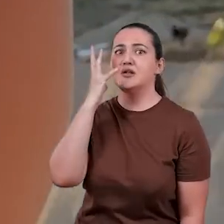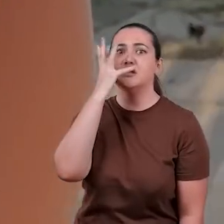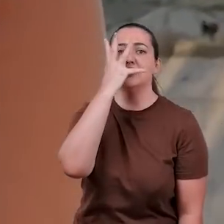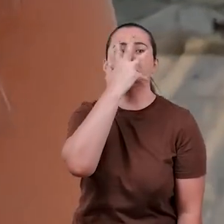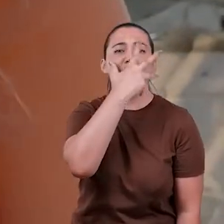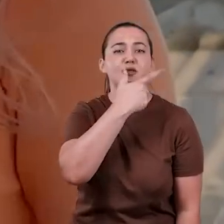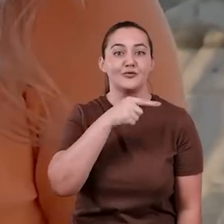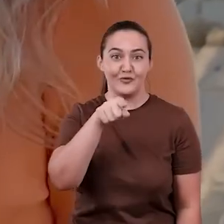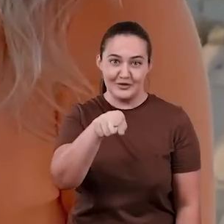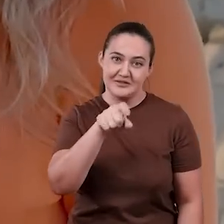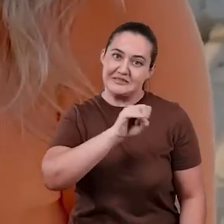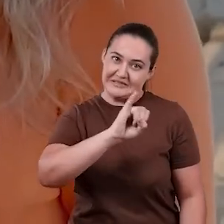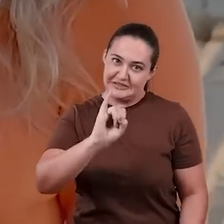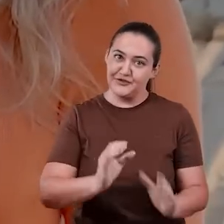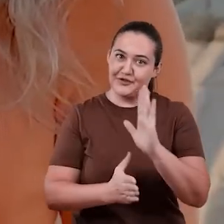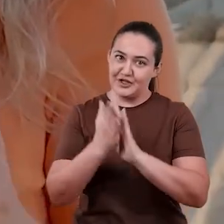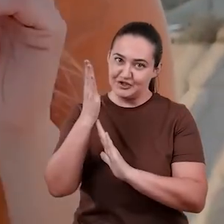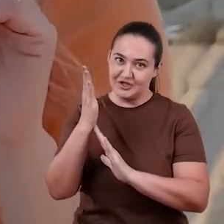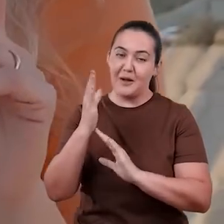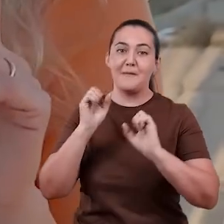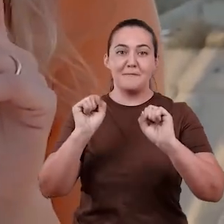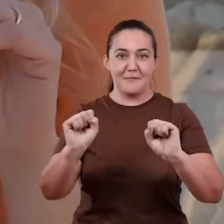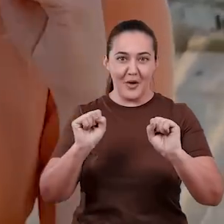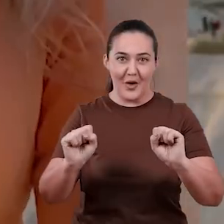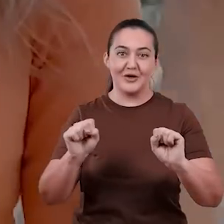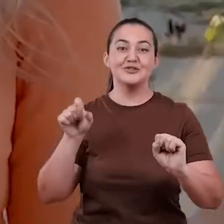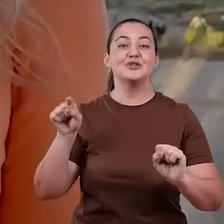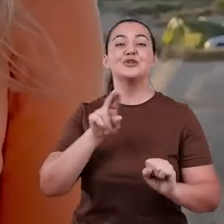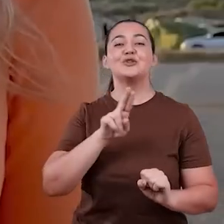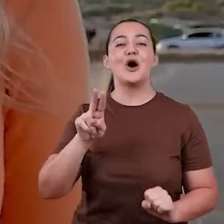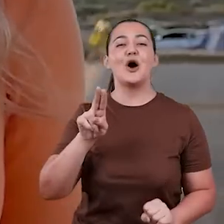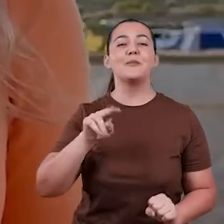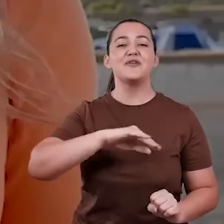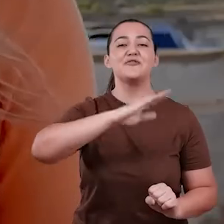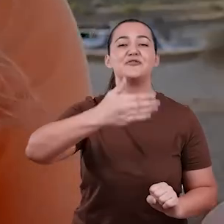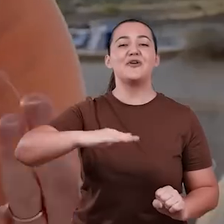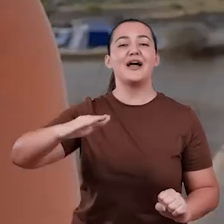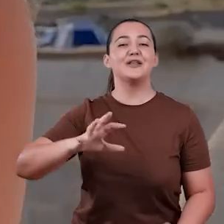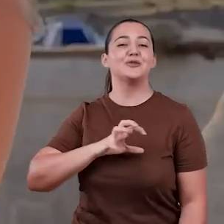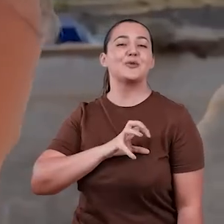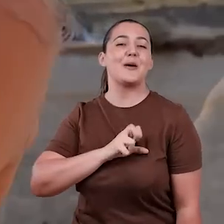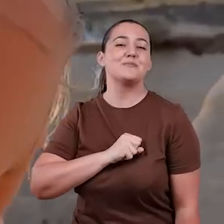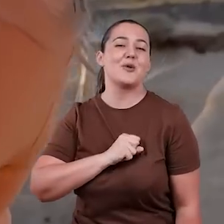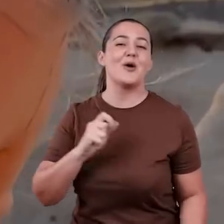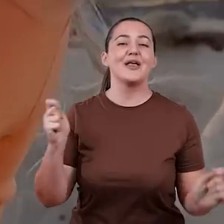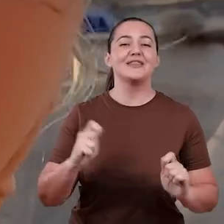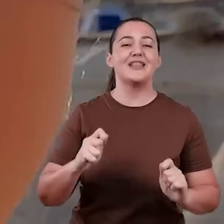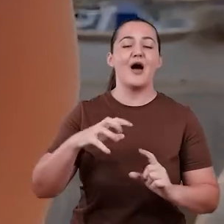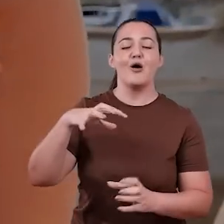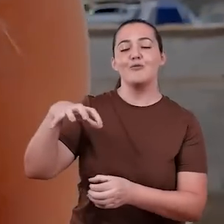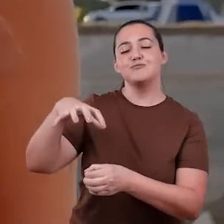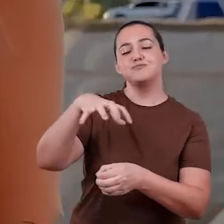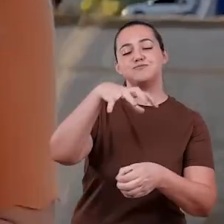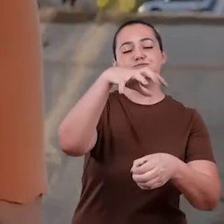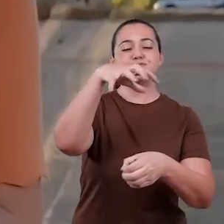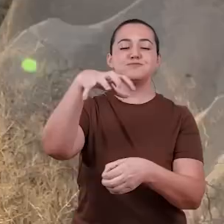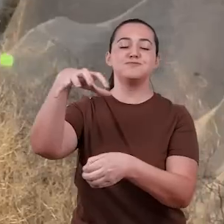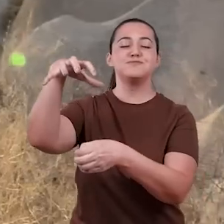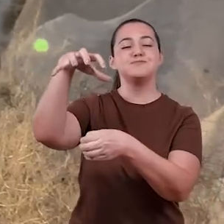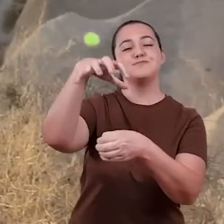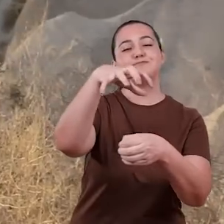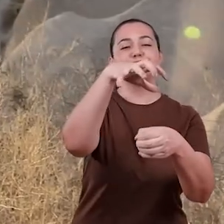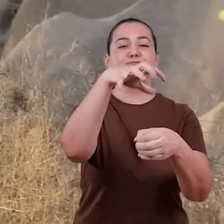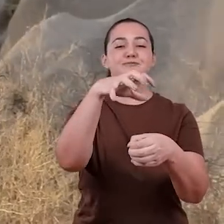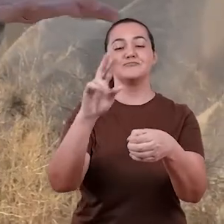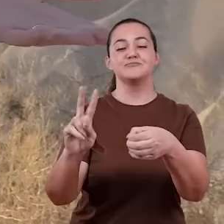essa vista linda, quando você vier a Capadócia, procure. Chama Vale do Amor, que é onde você pode observar esses balões magníficos